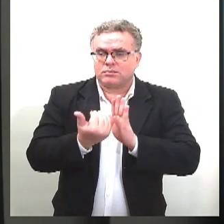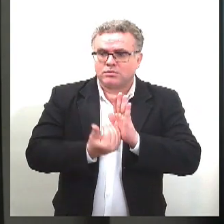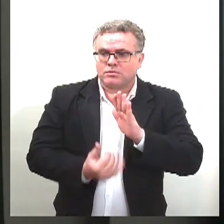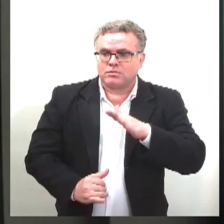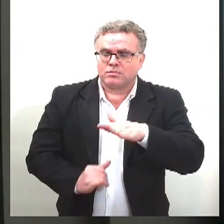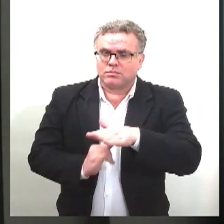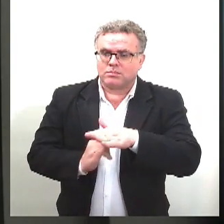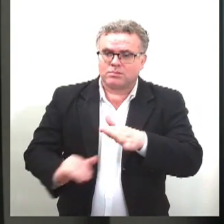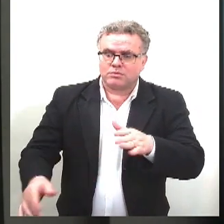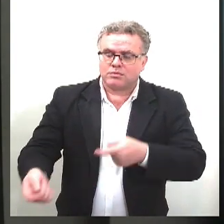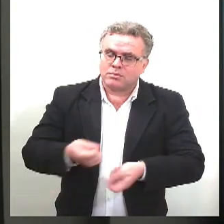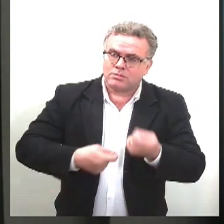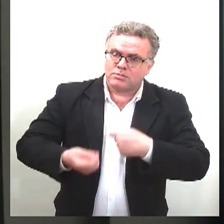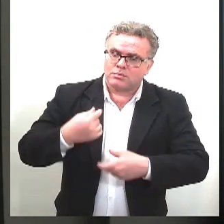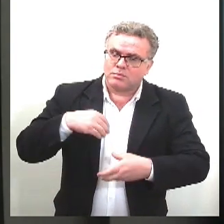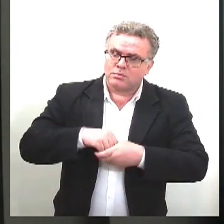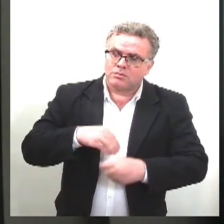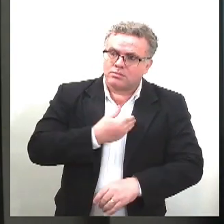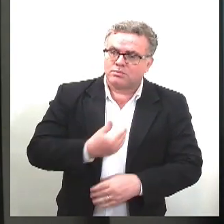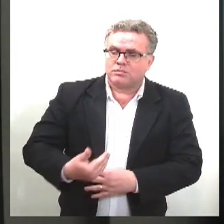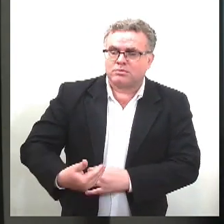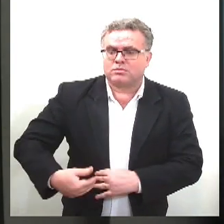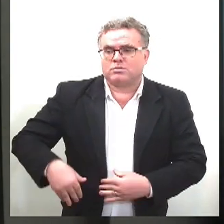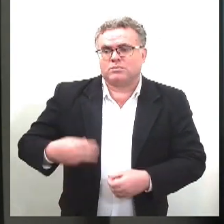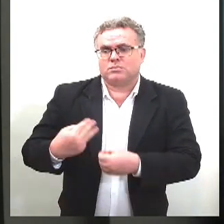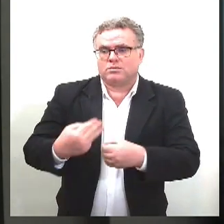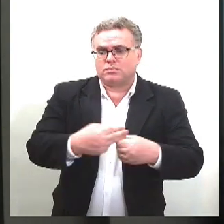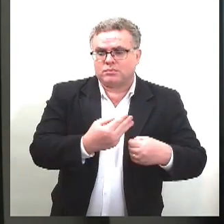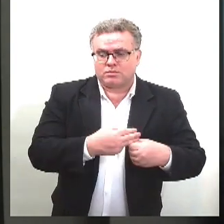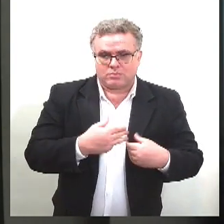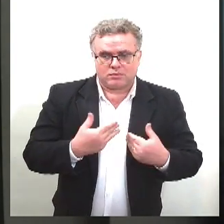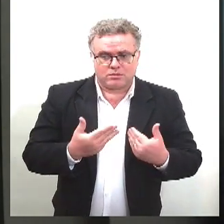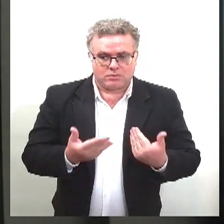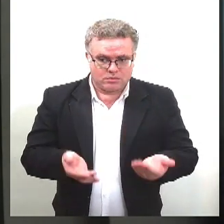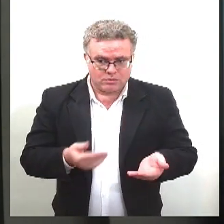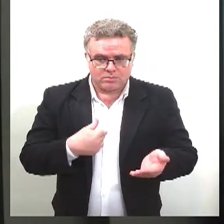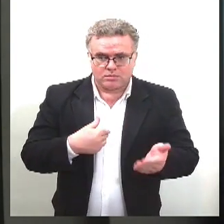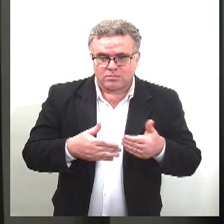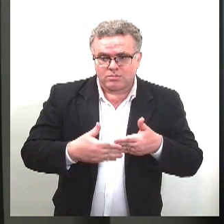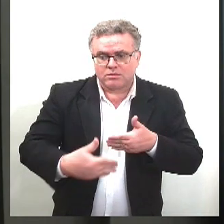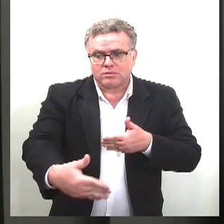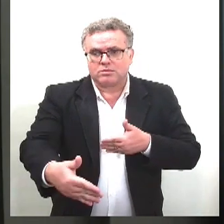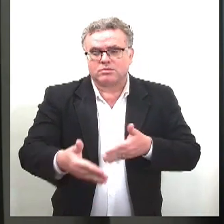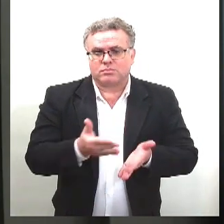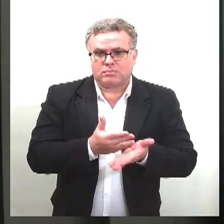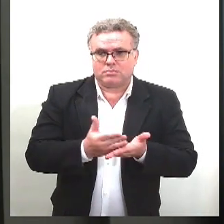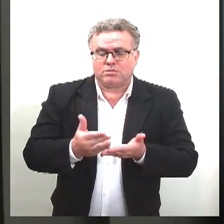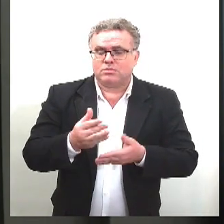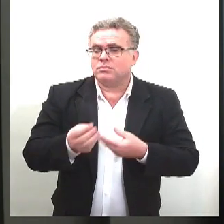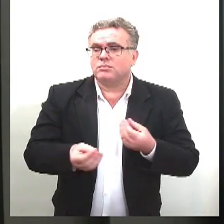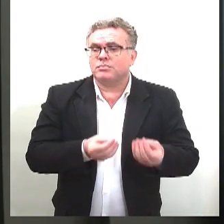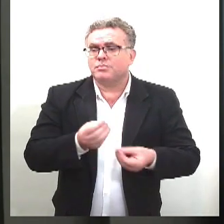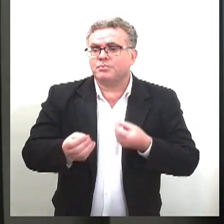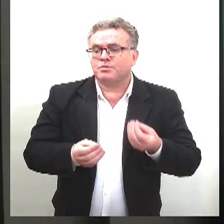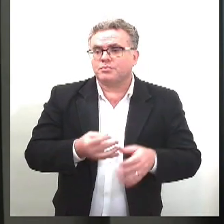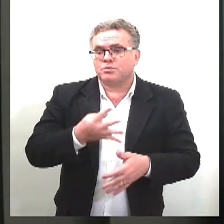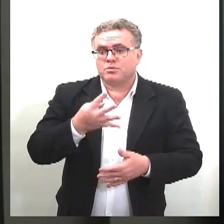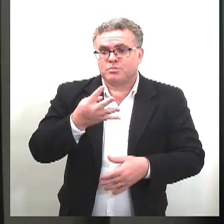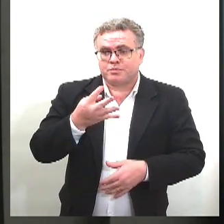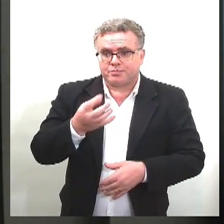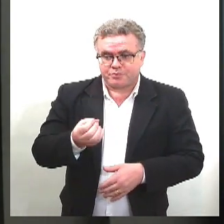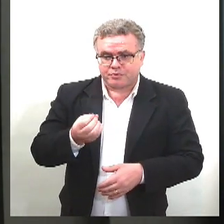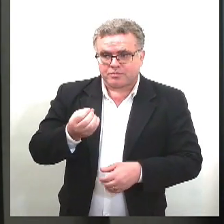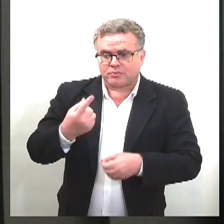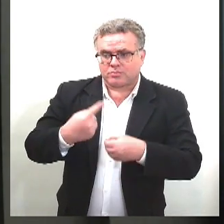pública e municípios contemplados. A previsão desta primeira fase é atender cerca de 40 municípios. O presidente da